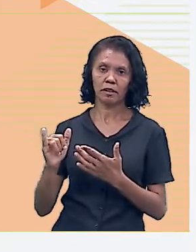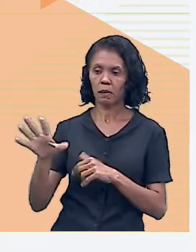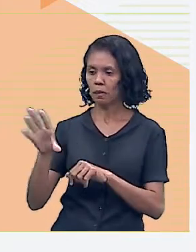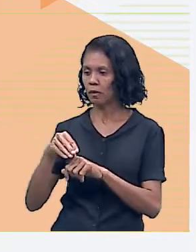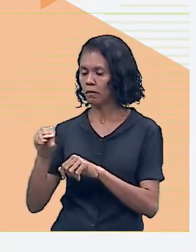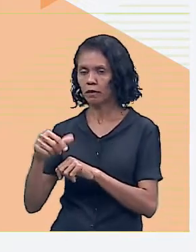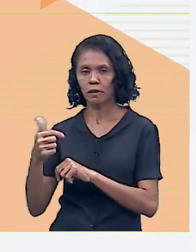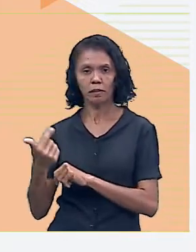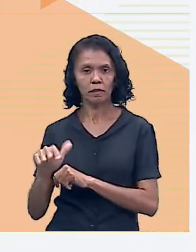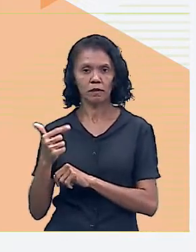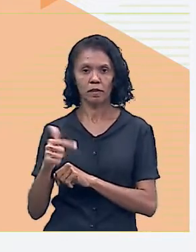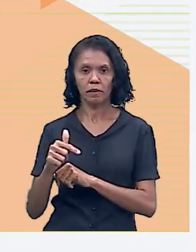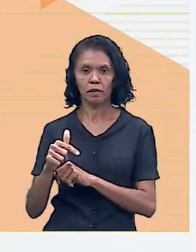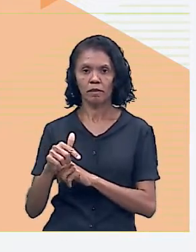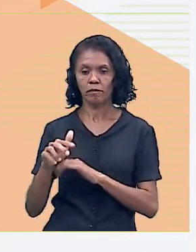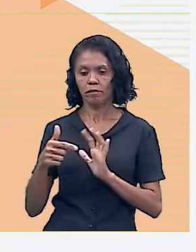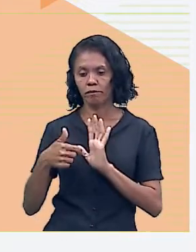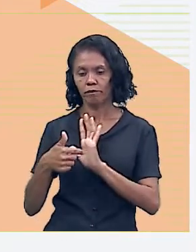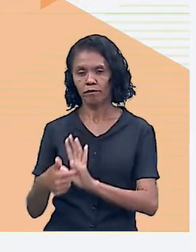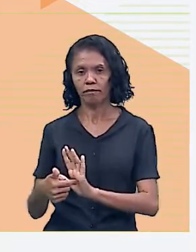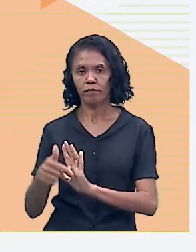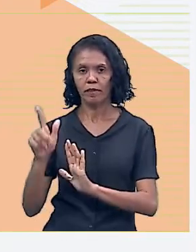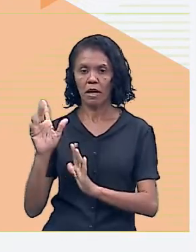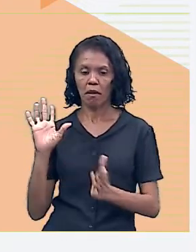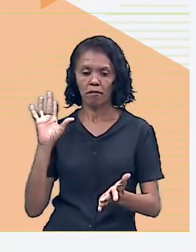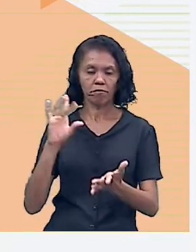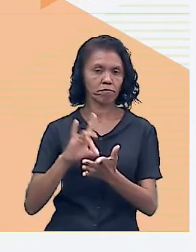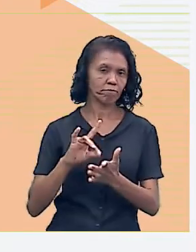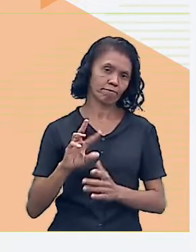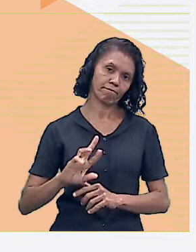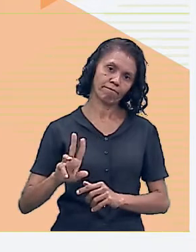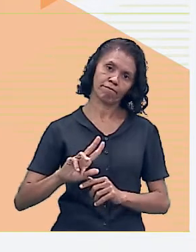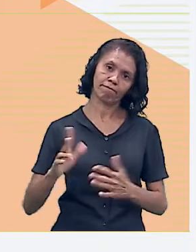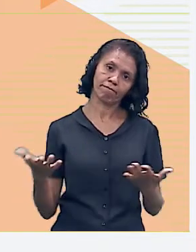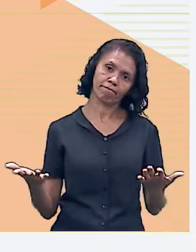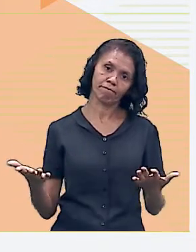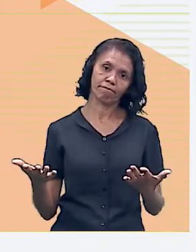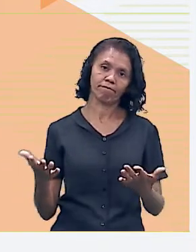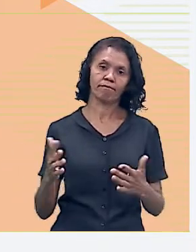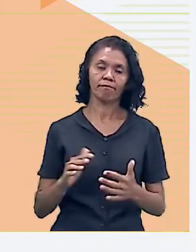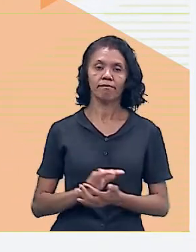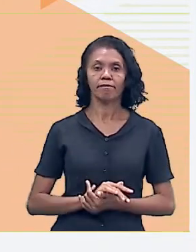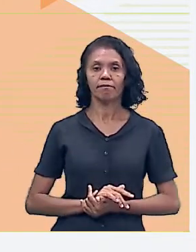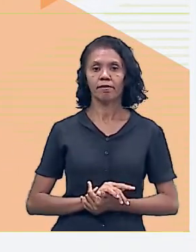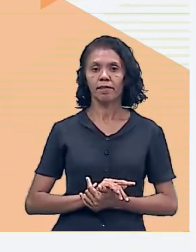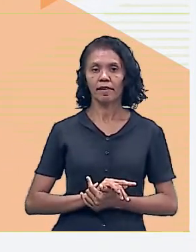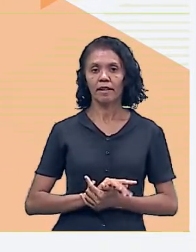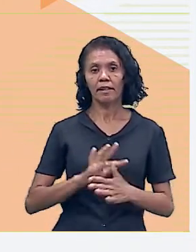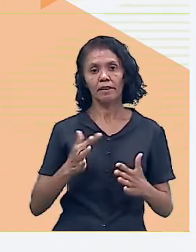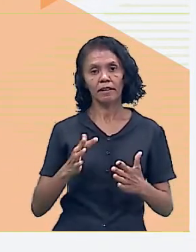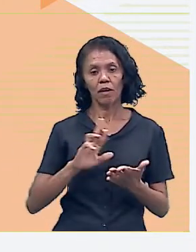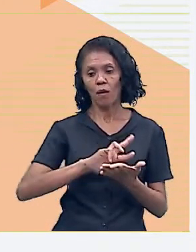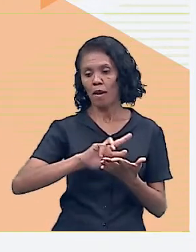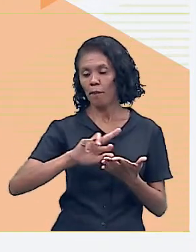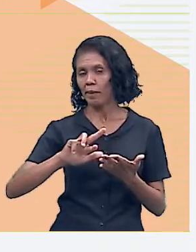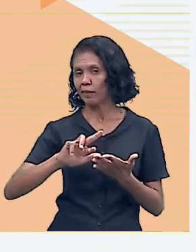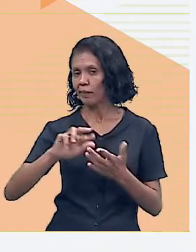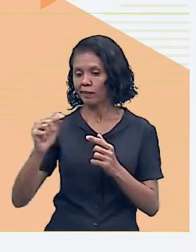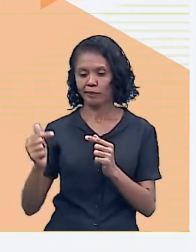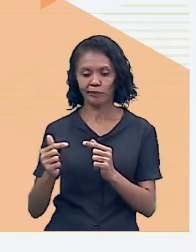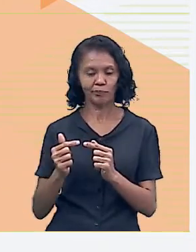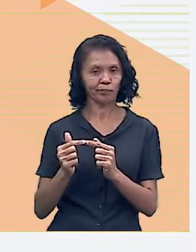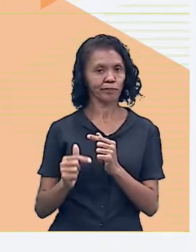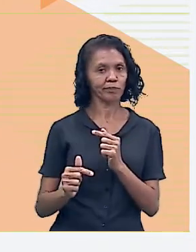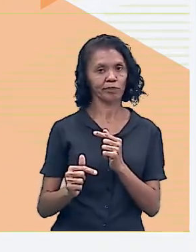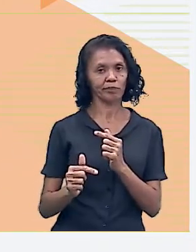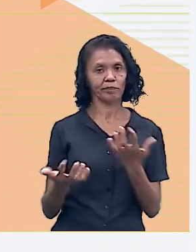áreas do saber aquele conhecimento o legítimo E se ele não é legítimo ele não conta como um repertório certo